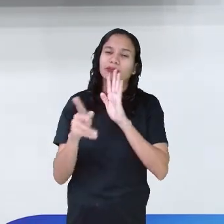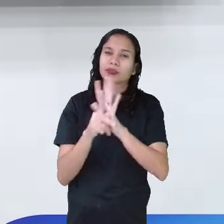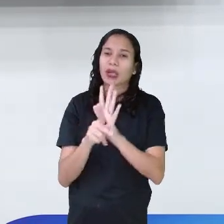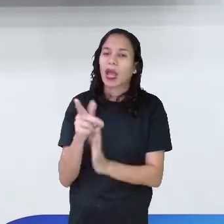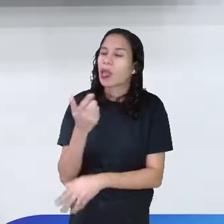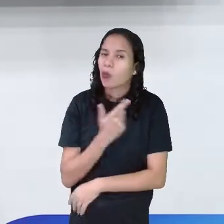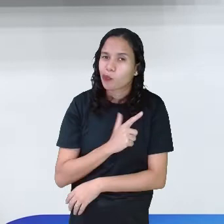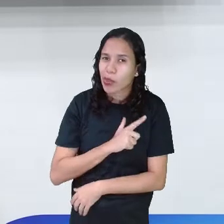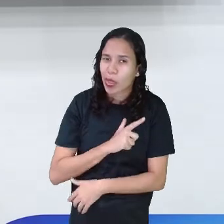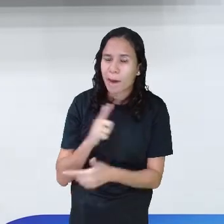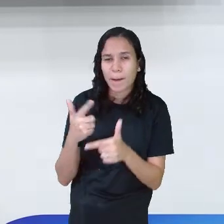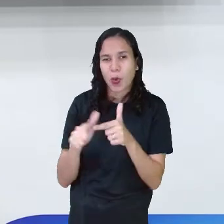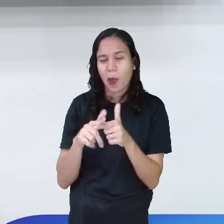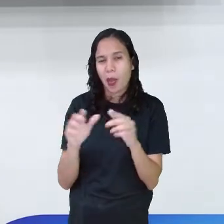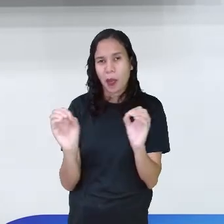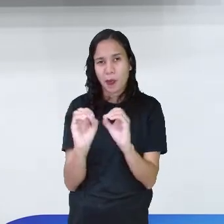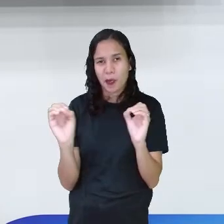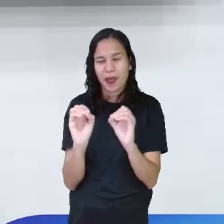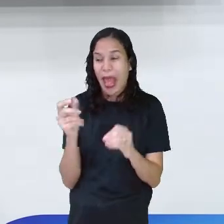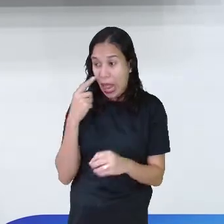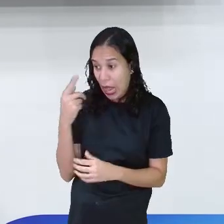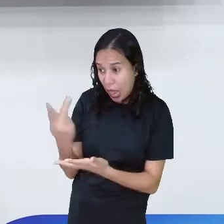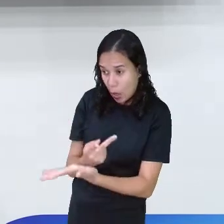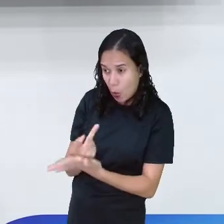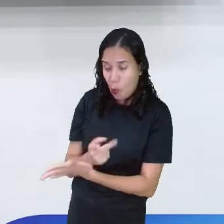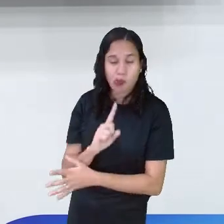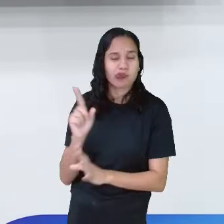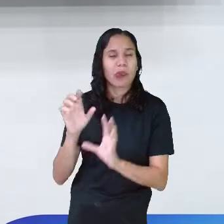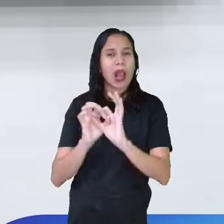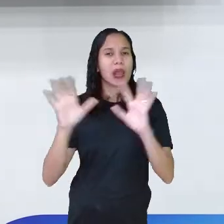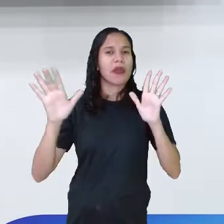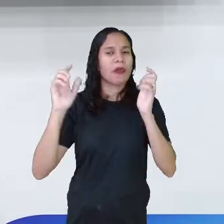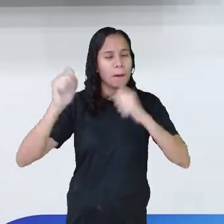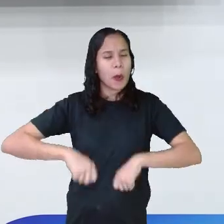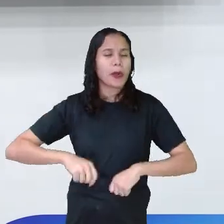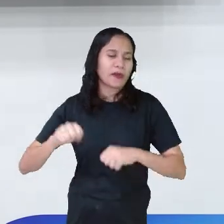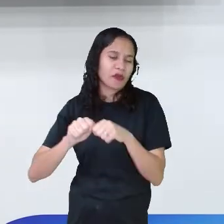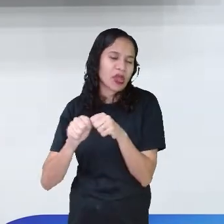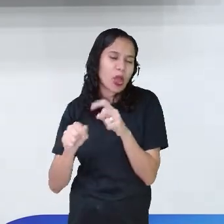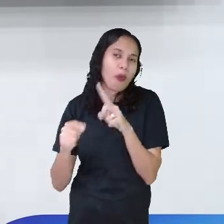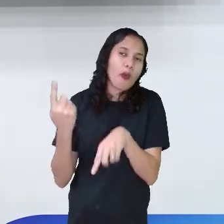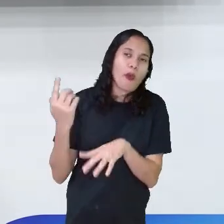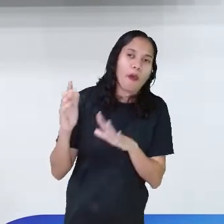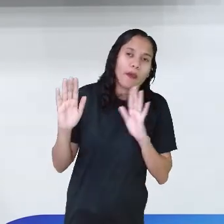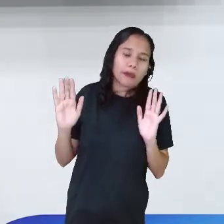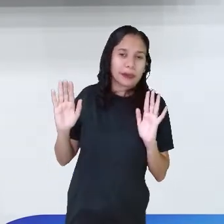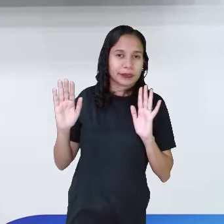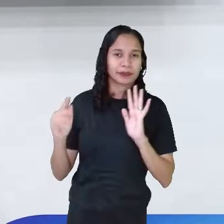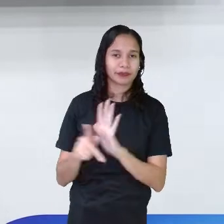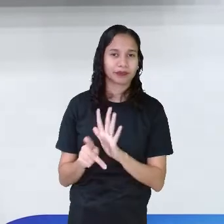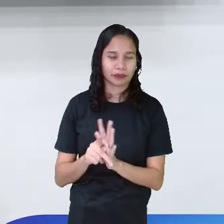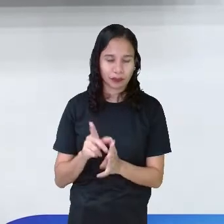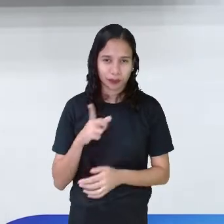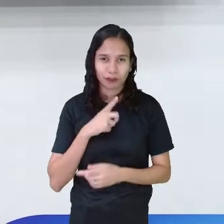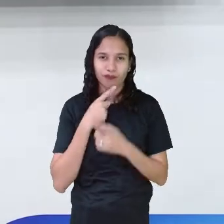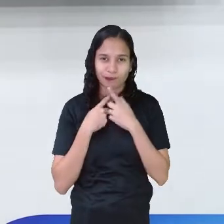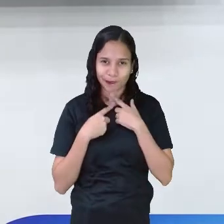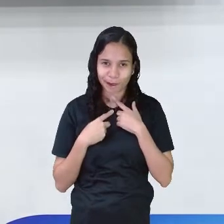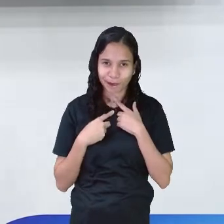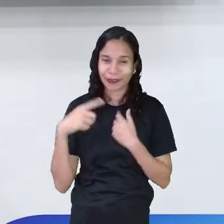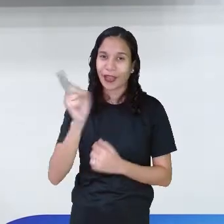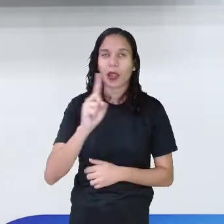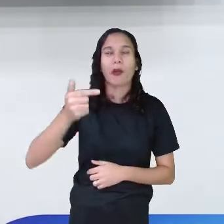reportagem que não tenha, o jornalista errou. Não, ele tem essa liberdade para escolher se ele quer colocar ou se não quer. E não